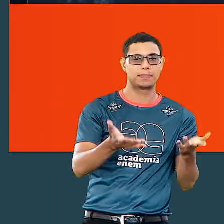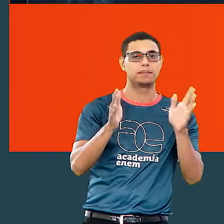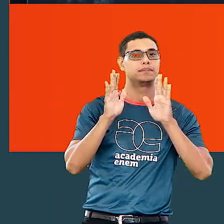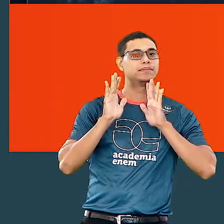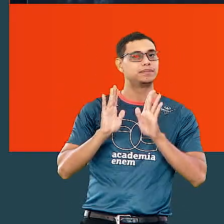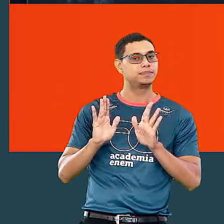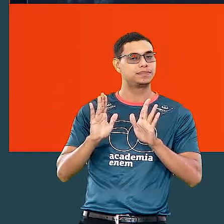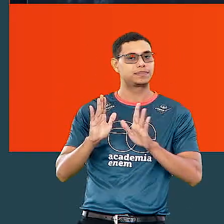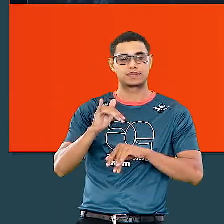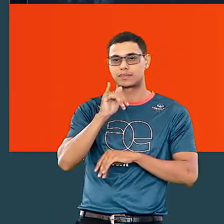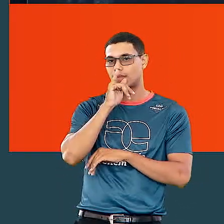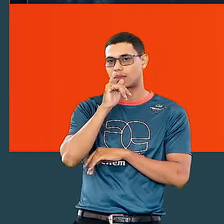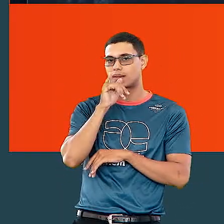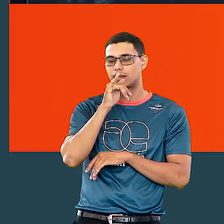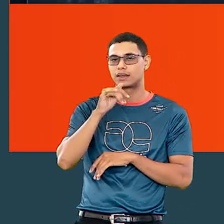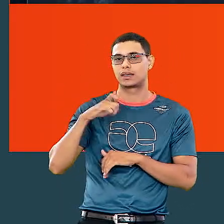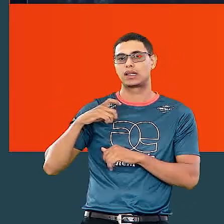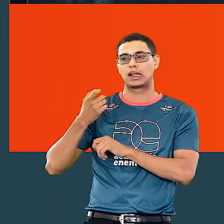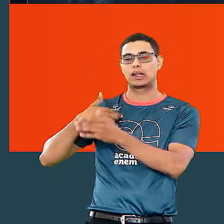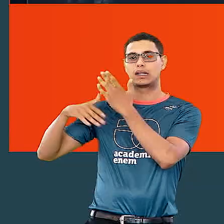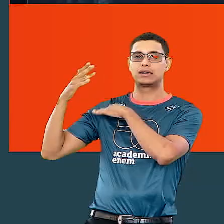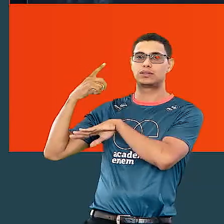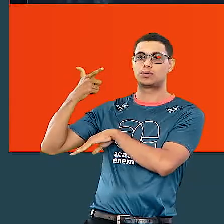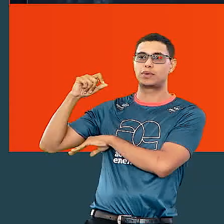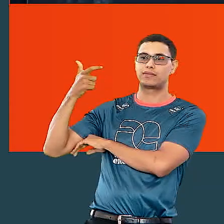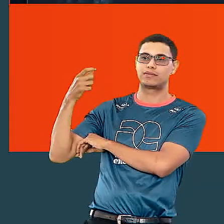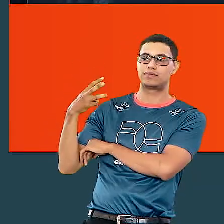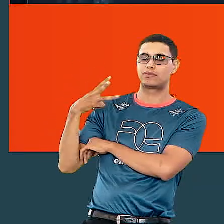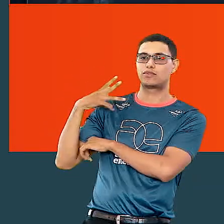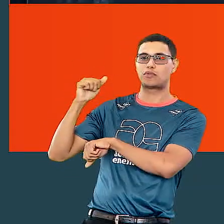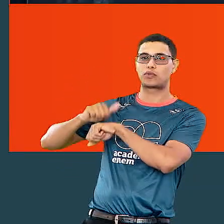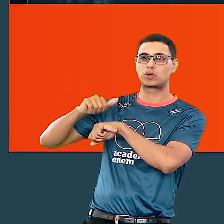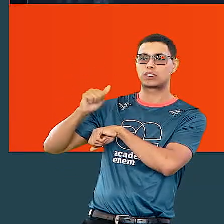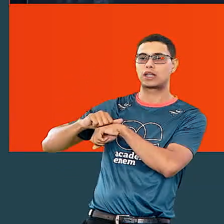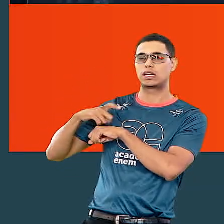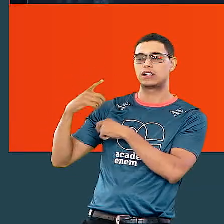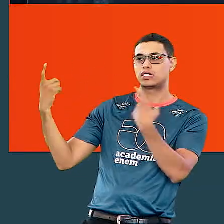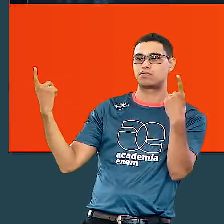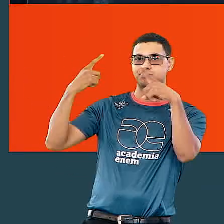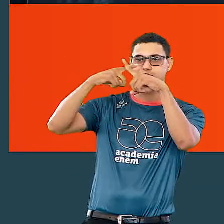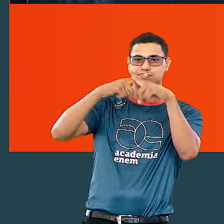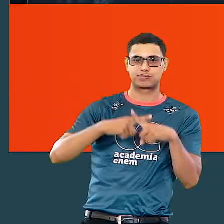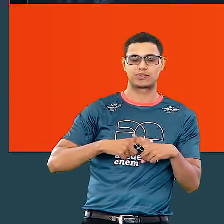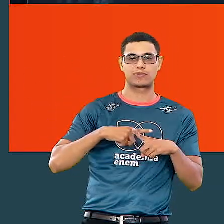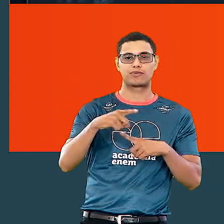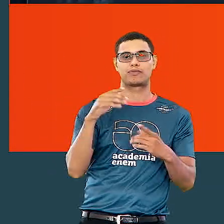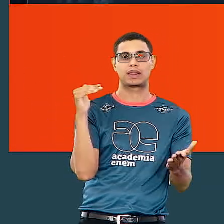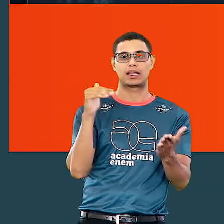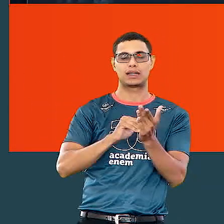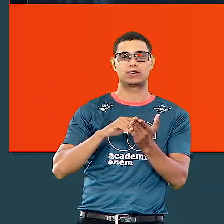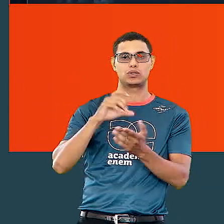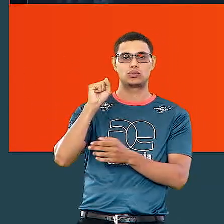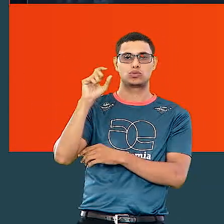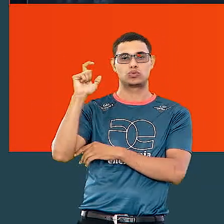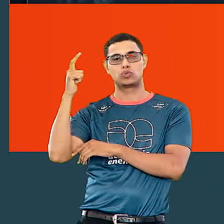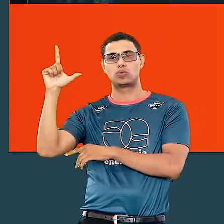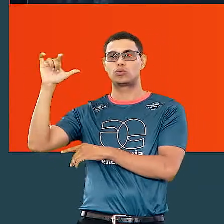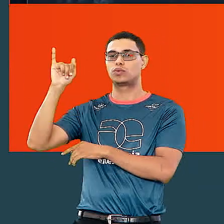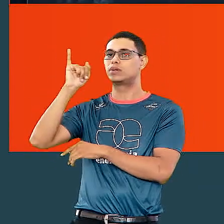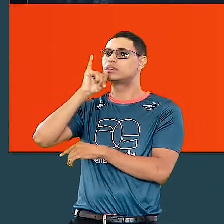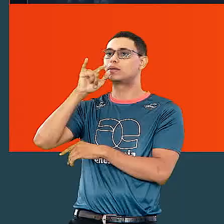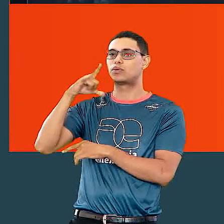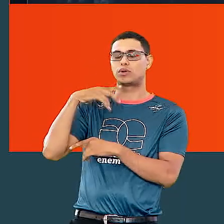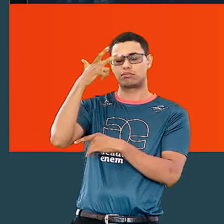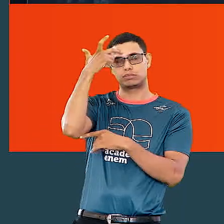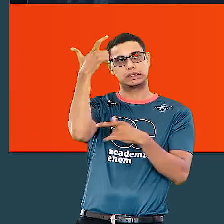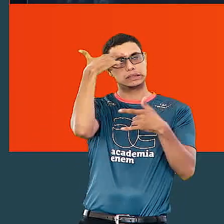Mas, quando em 2023 o Fortaleza disputou a final da Sul-Americana, qual foi o meu